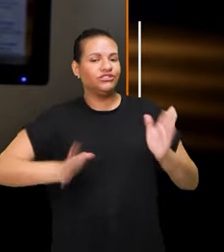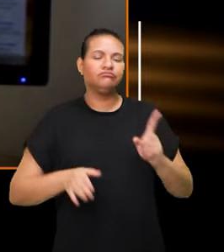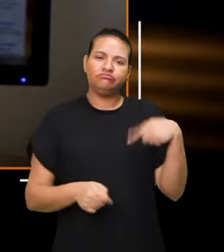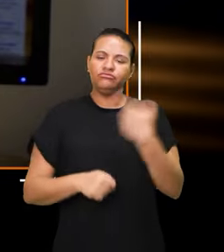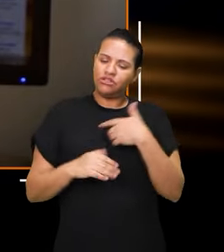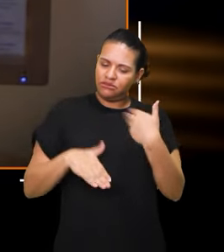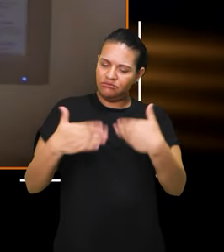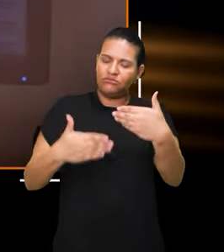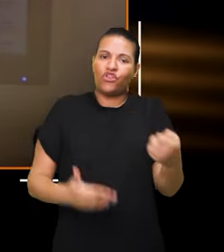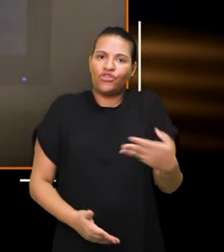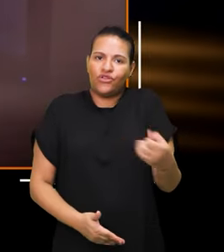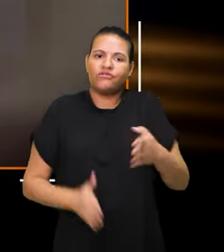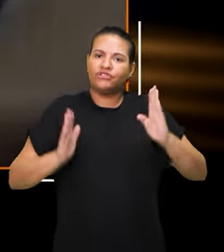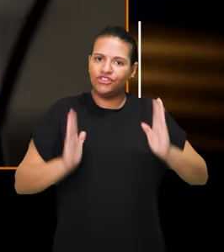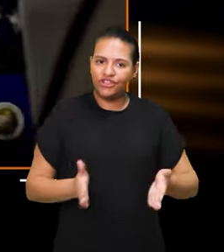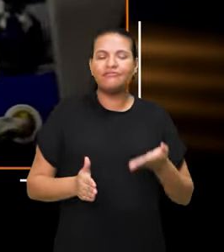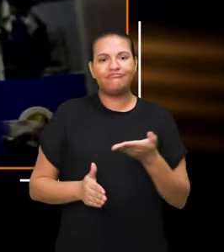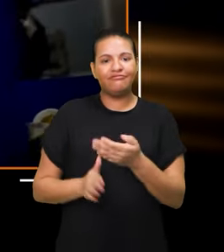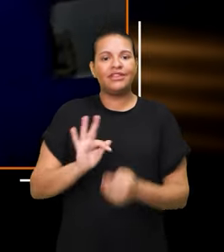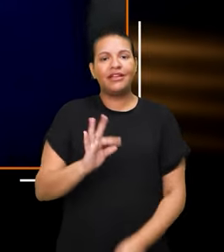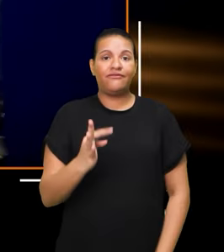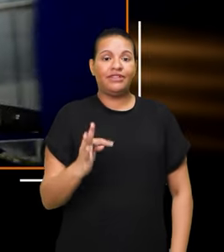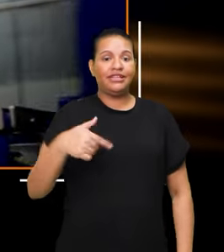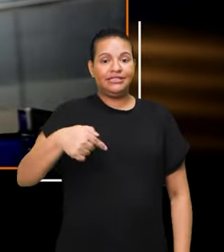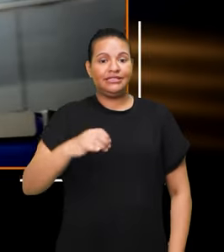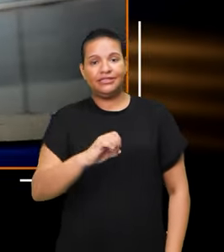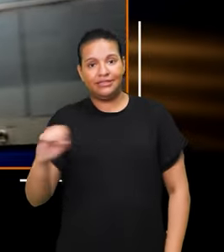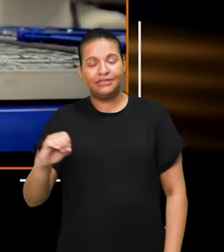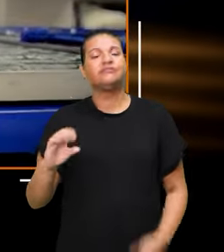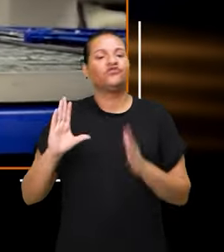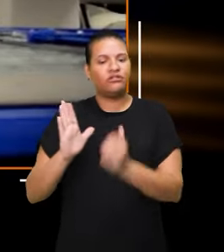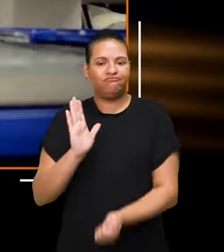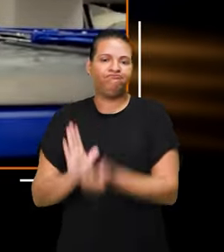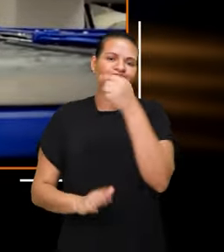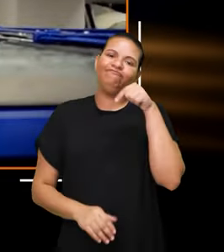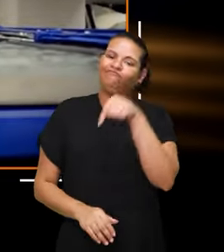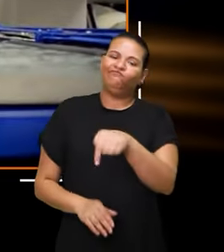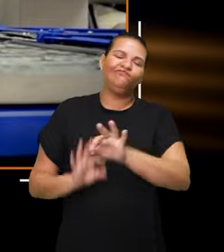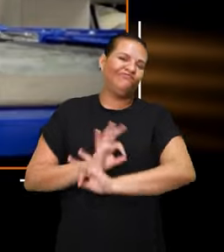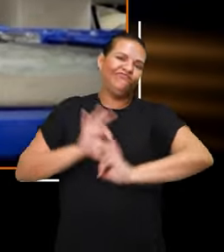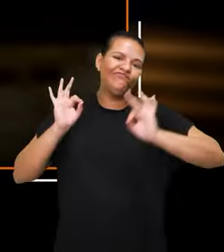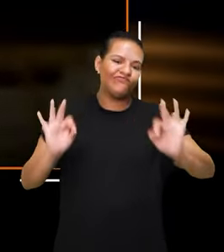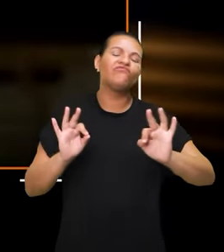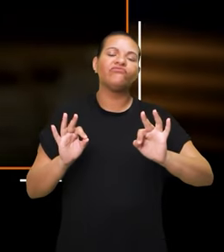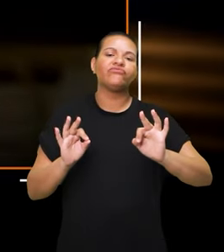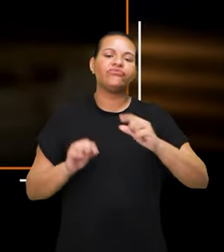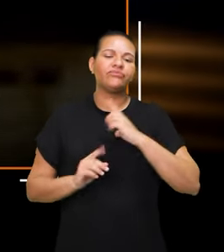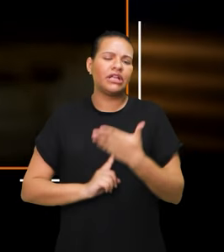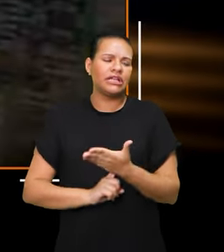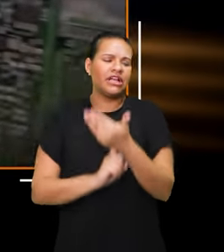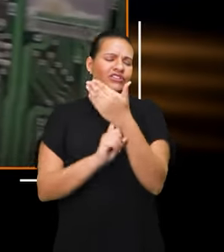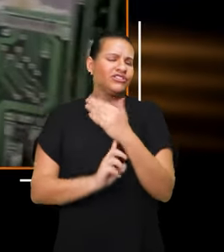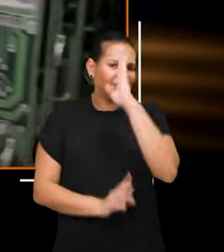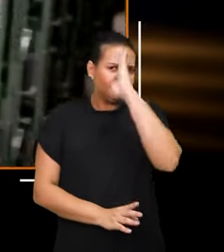tá se posicionando né casou muito bem do nosso desenvolvimento dessa nova plataforma da da ftec ft700 que é um produto que